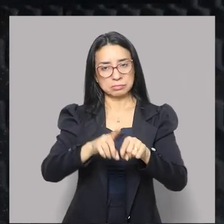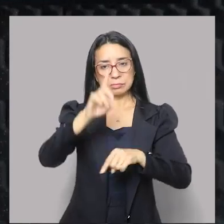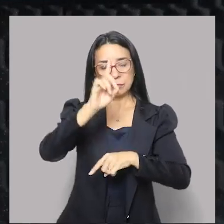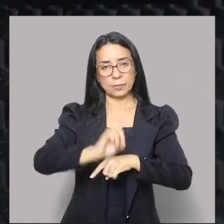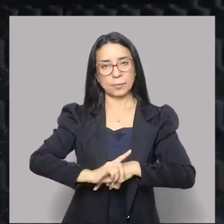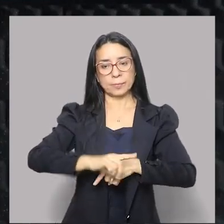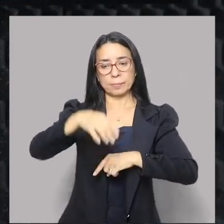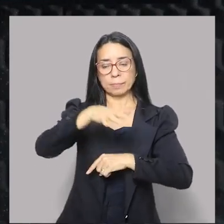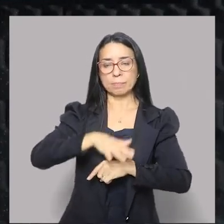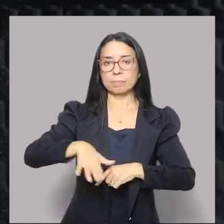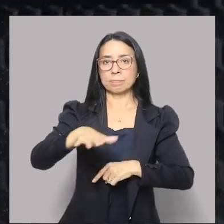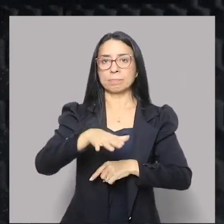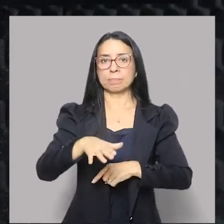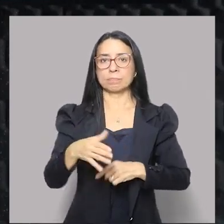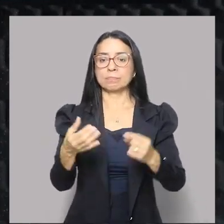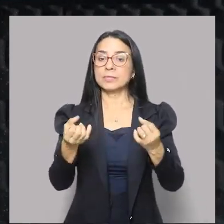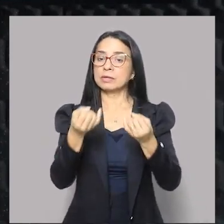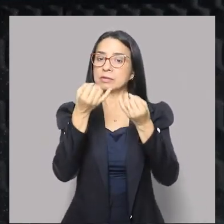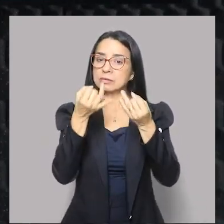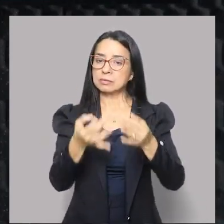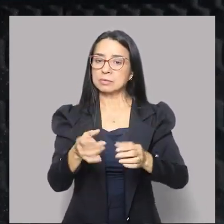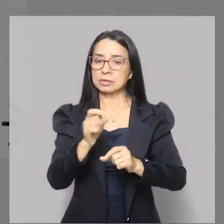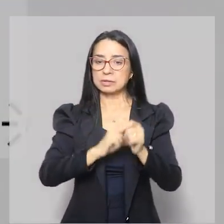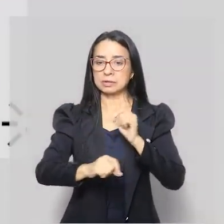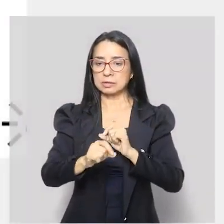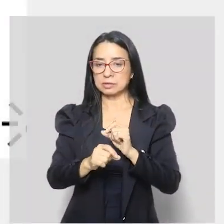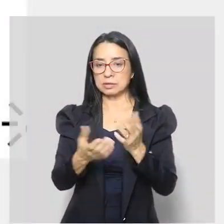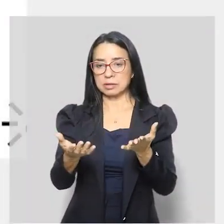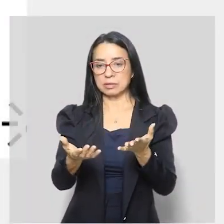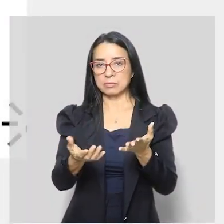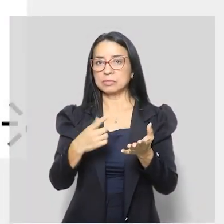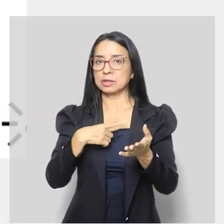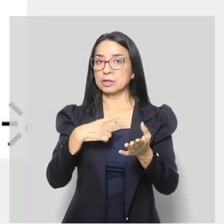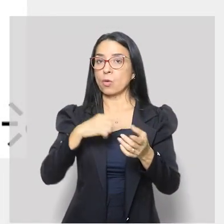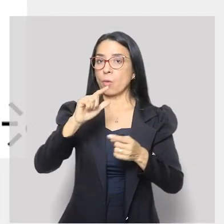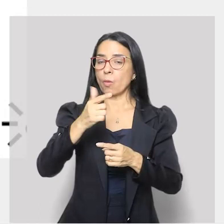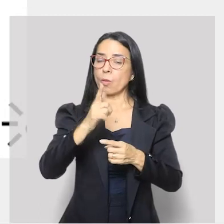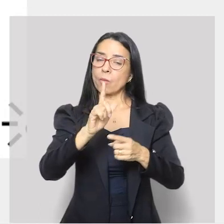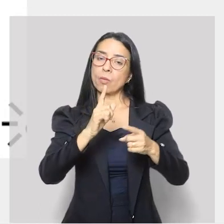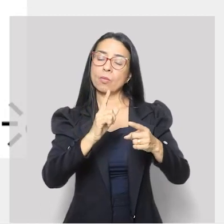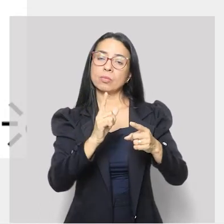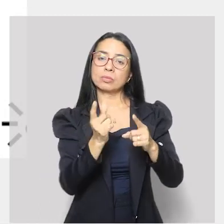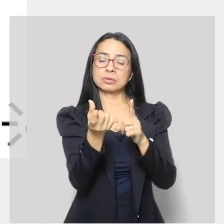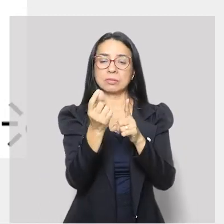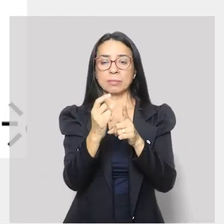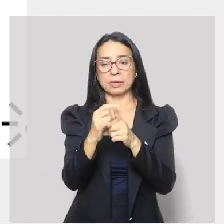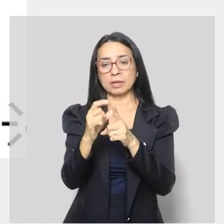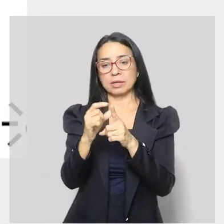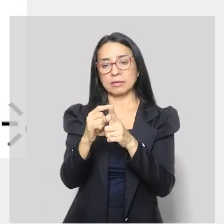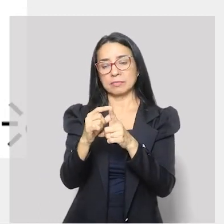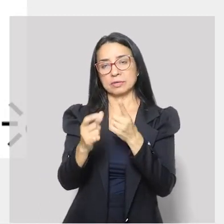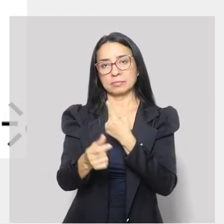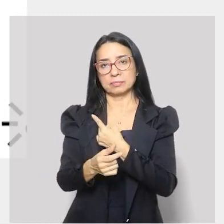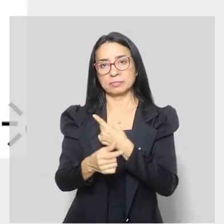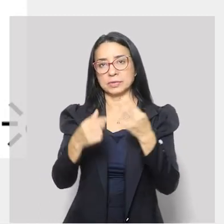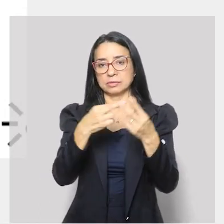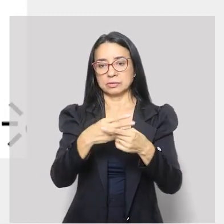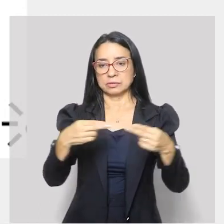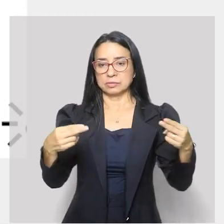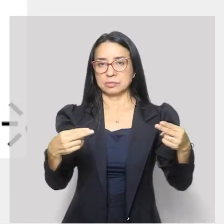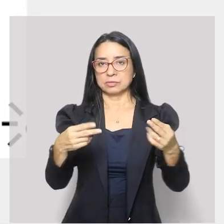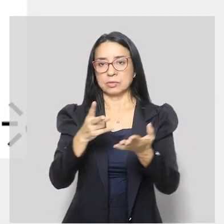discussão, coloco aqui um outro elemento coesivo, que é um elemento de contiguidade, ou seja, um elemento